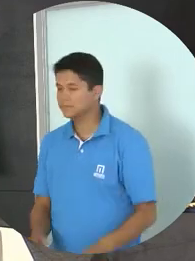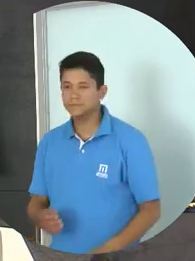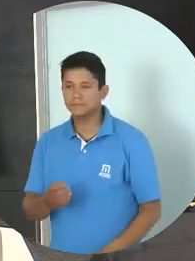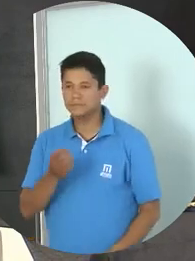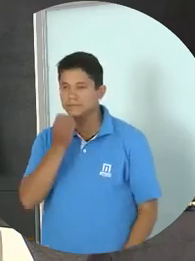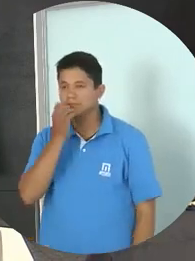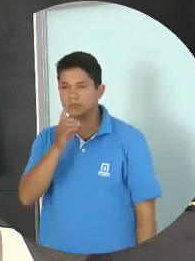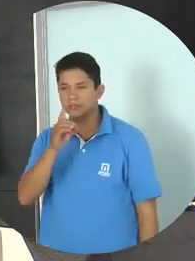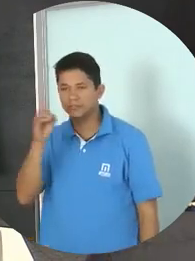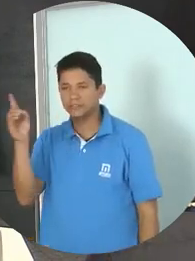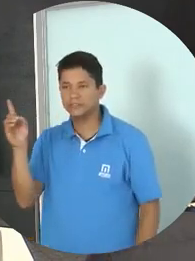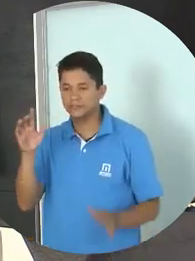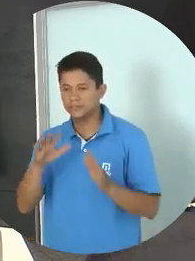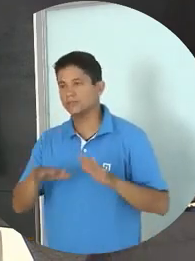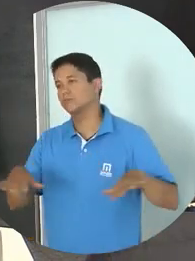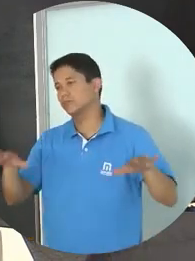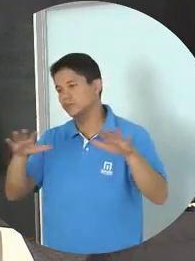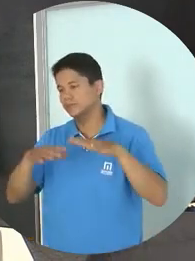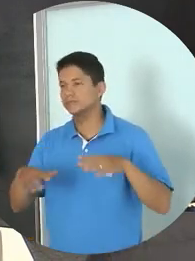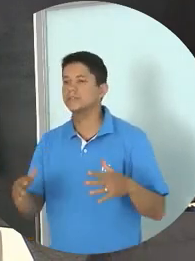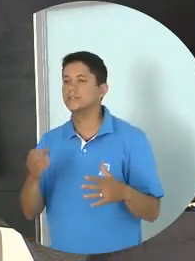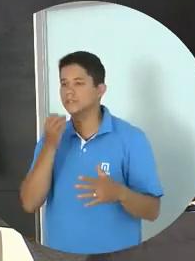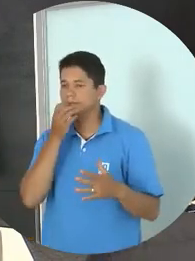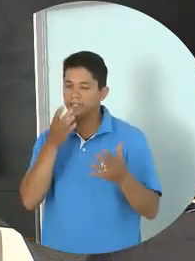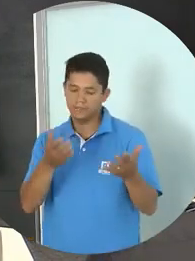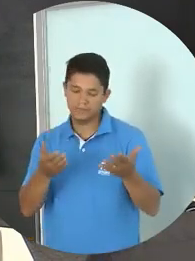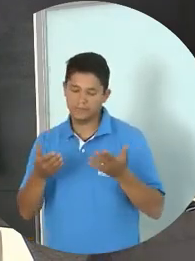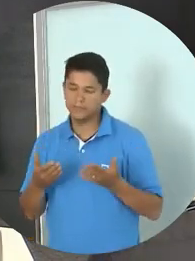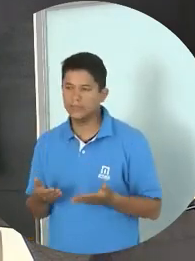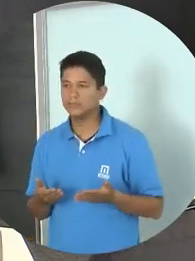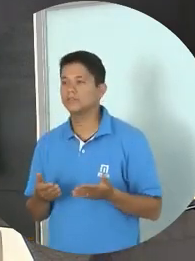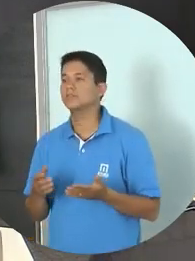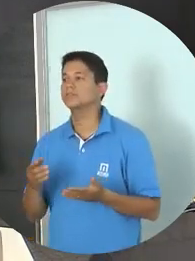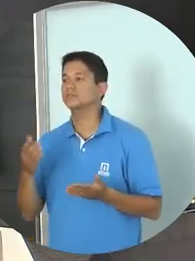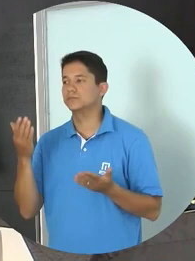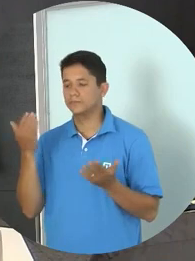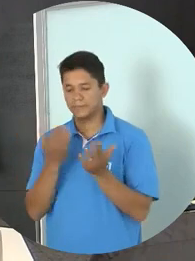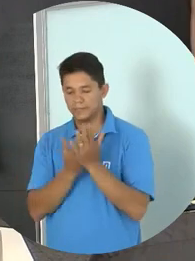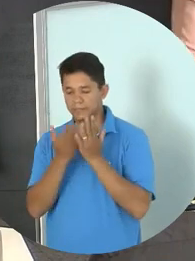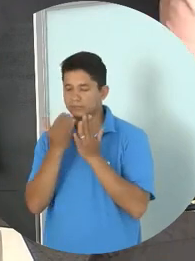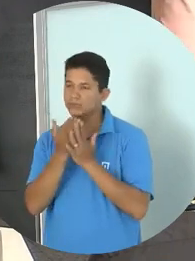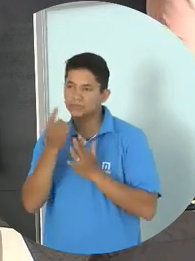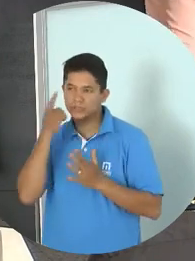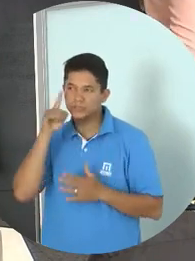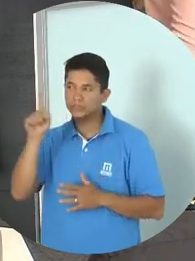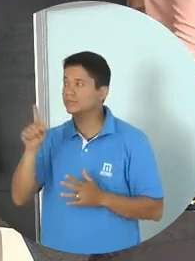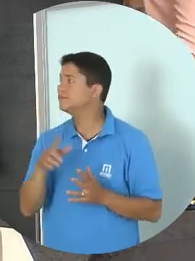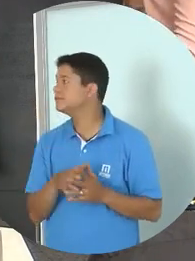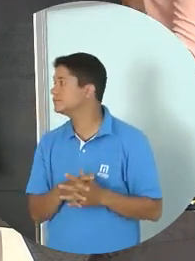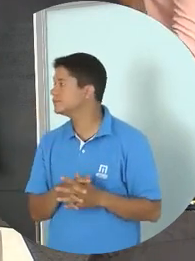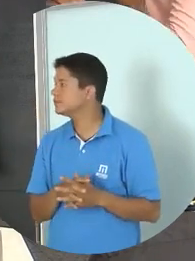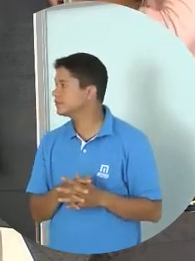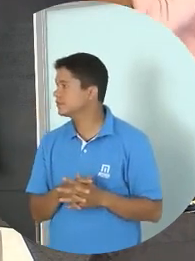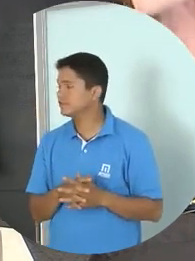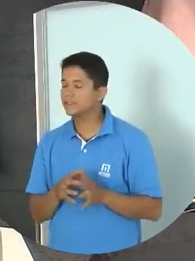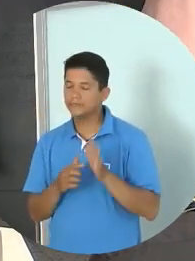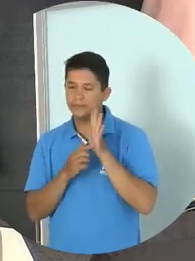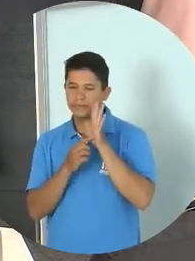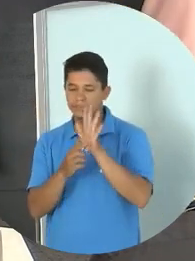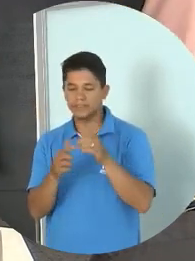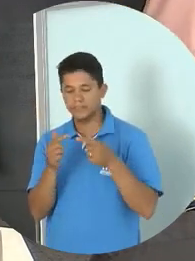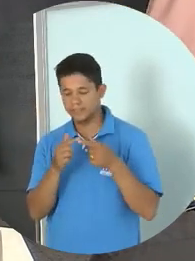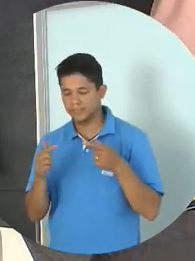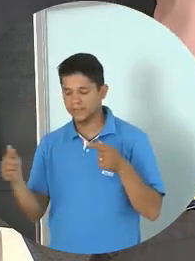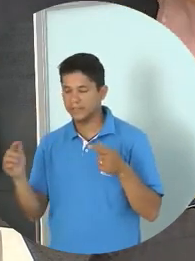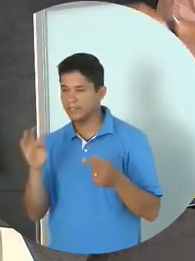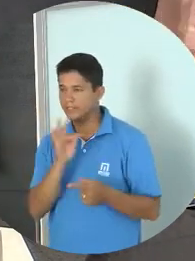Bom dia, pessoal. Bom dia a todos. Bem-vindos aí para mais um dia ilustrando aí essa semana técnica.